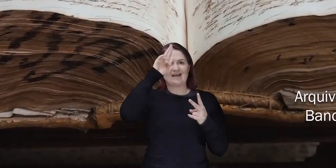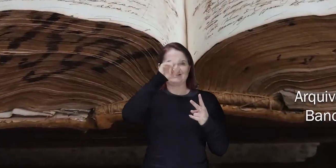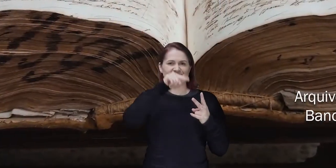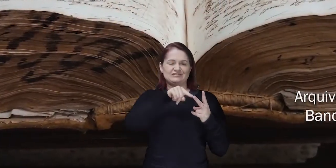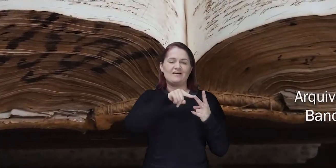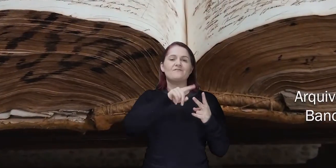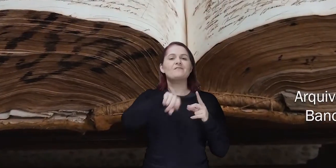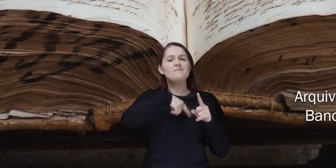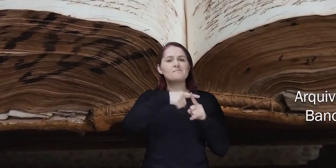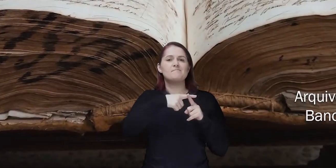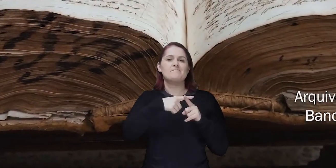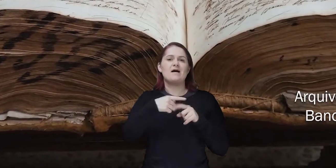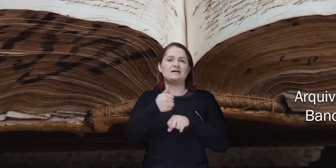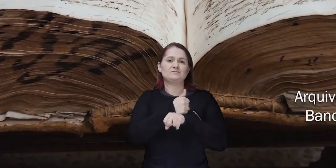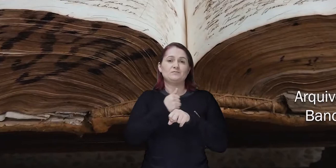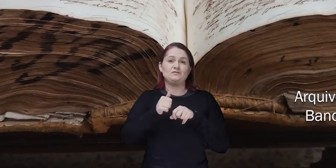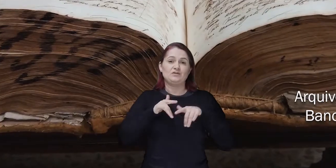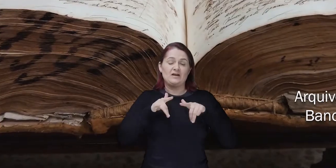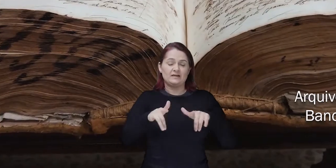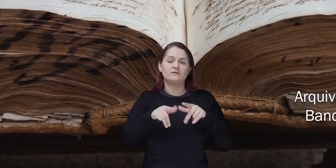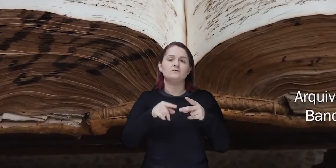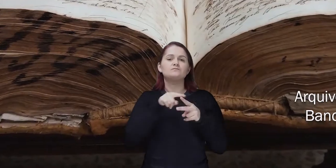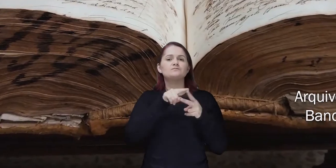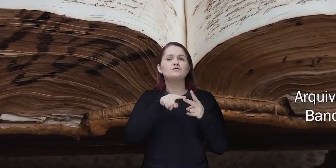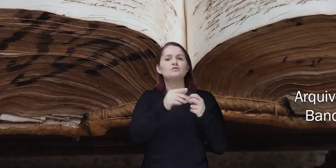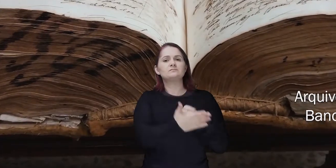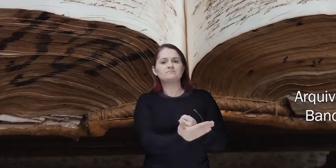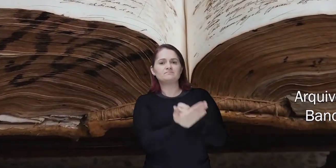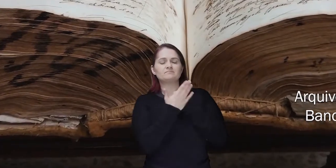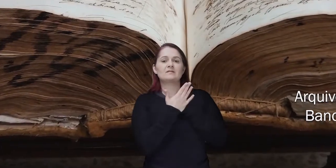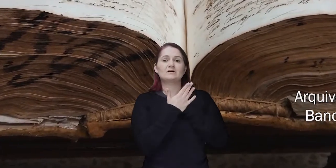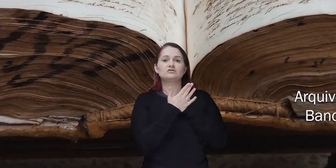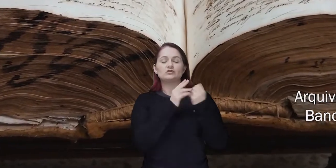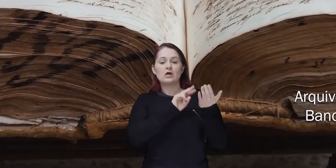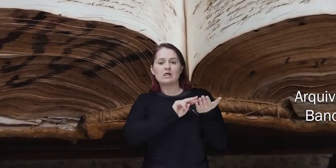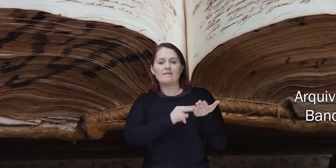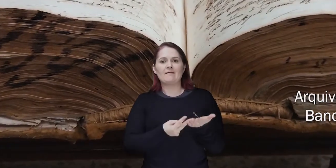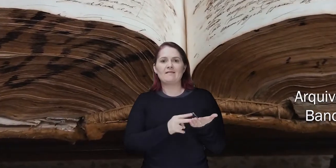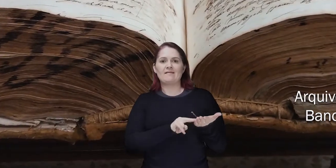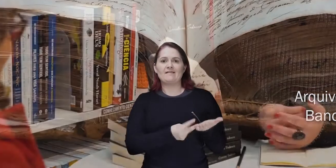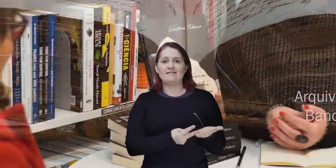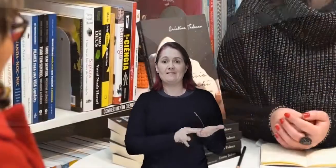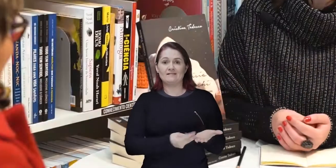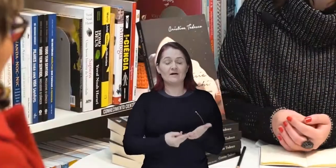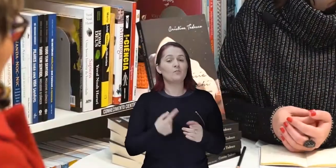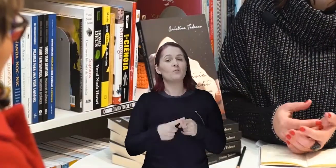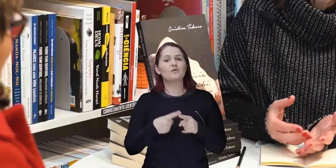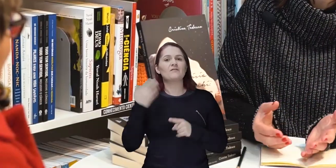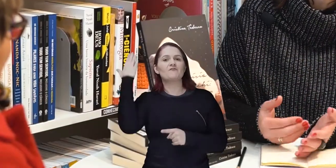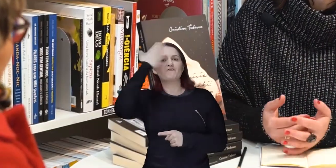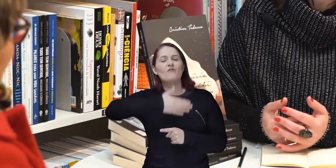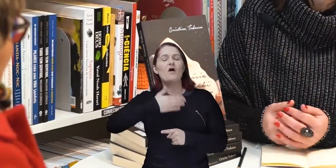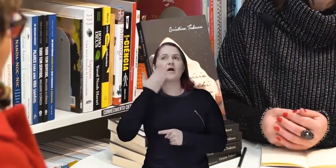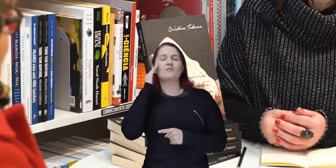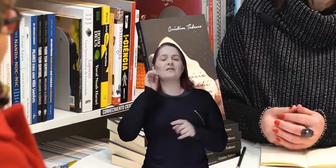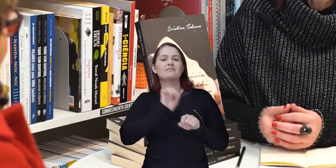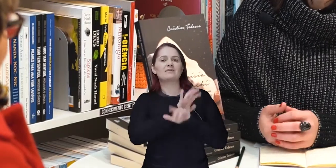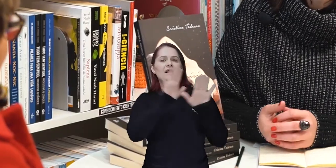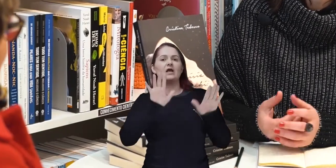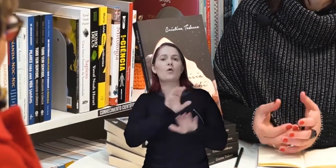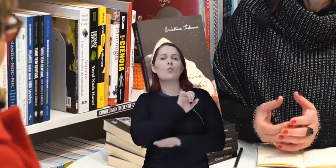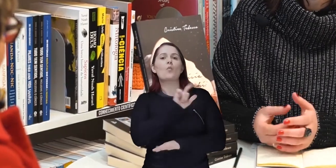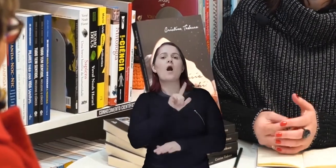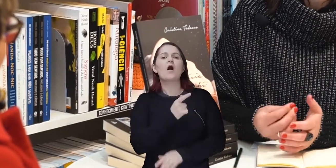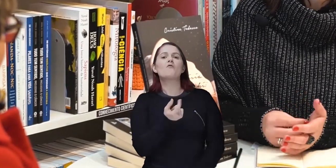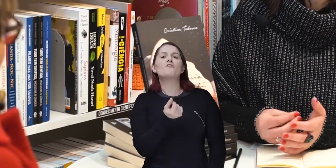do arquivo se prontificaram a me ajudar no processo de decifrar algumas questões das fontes para